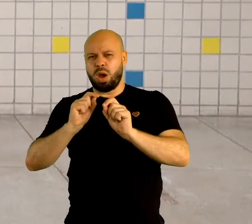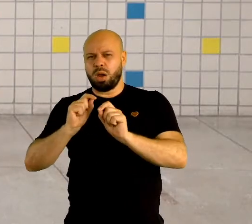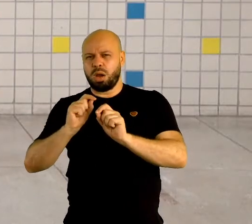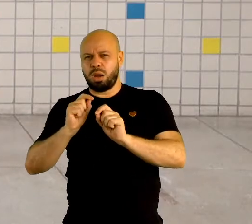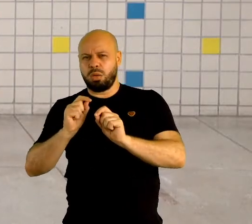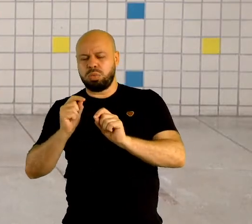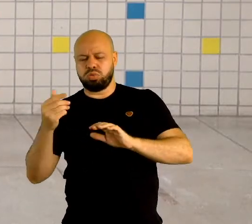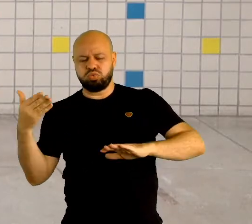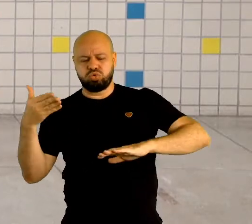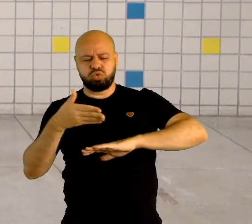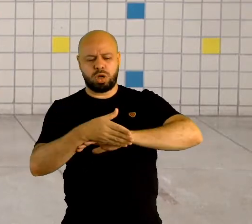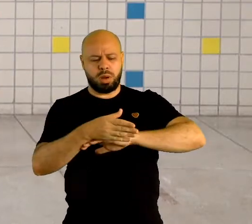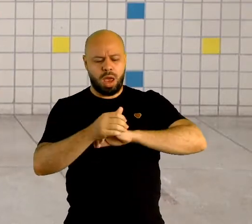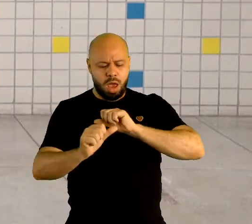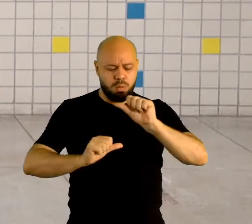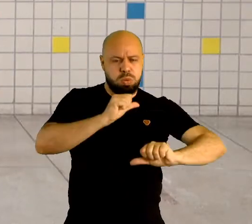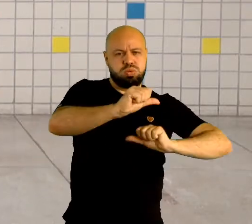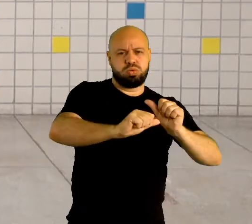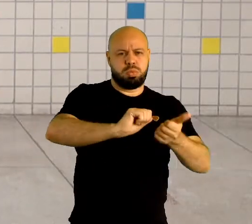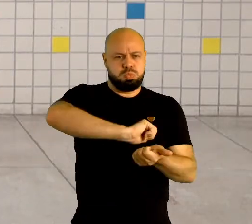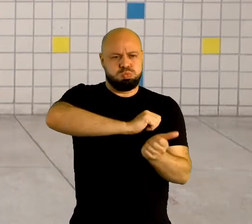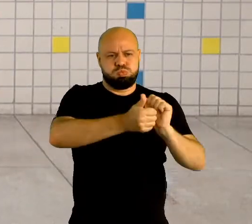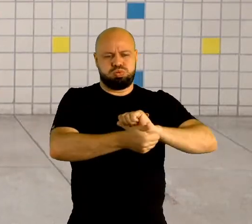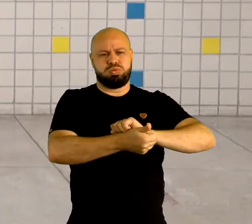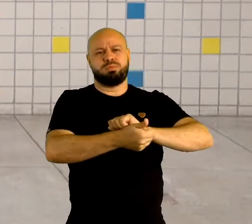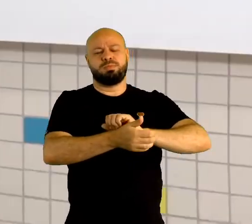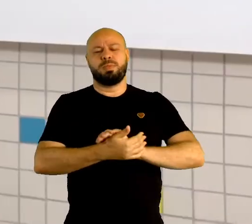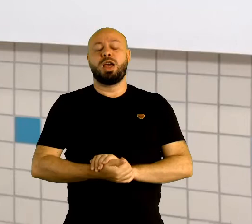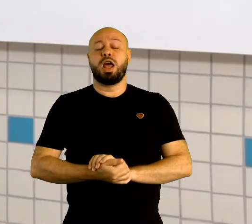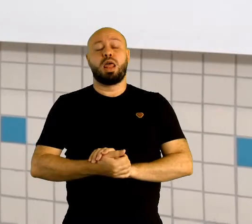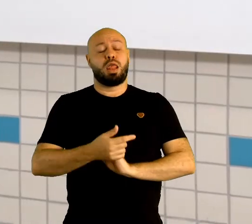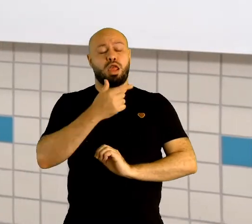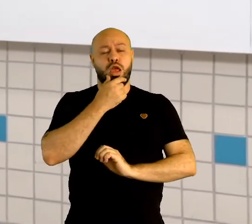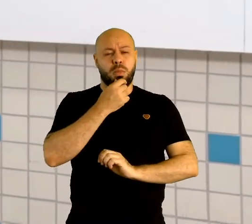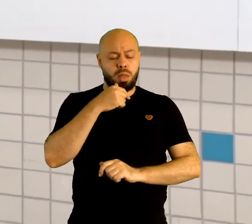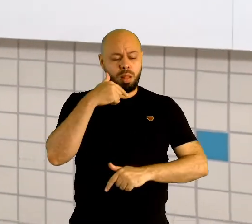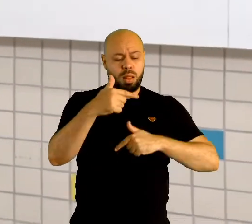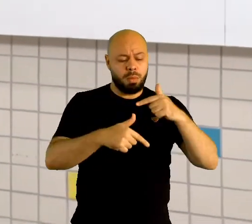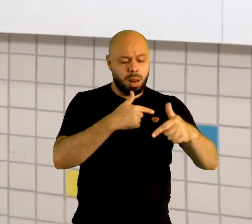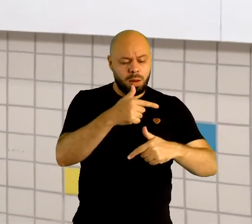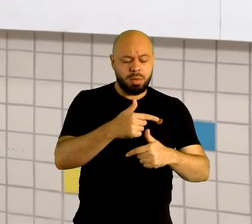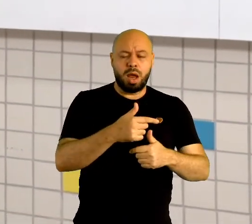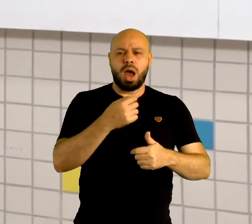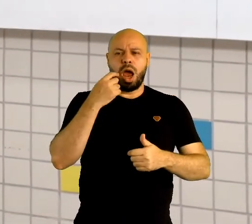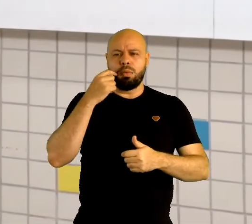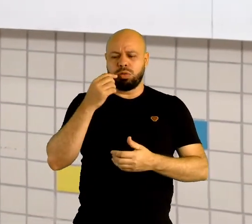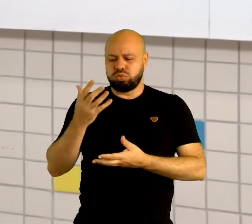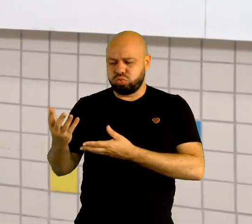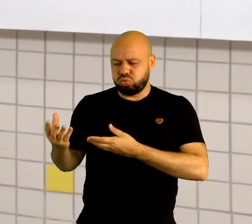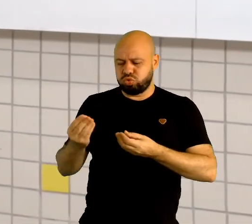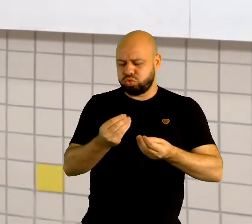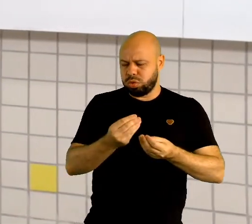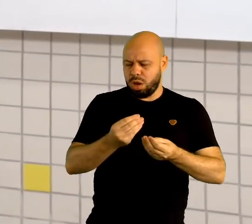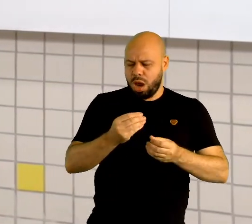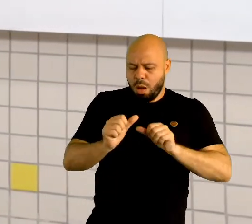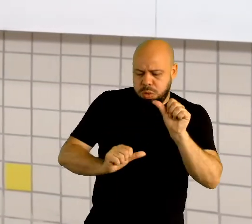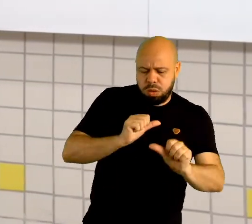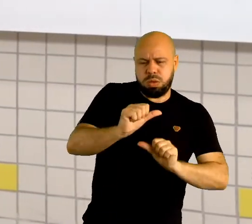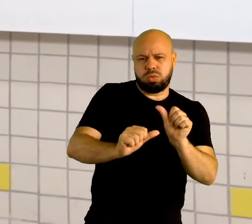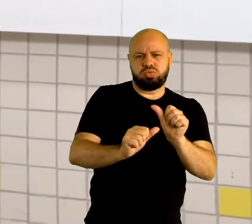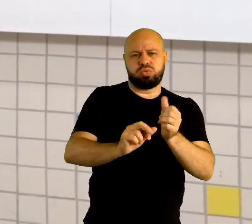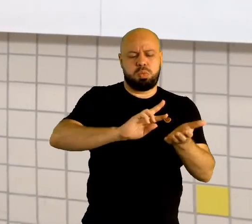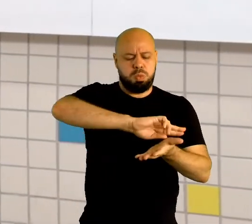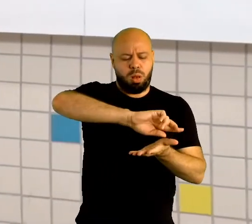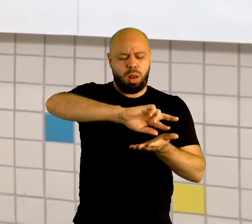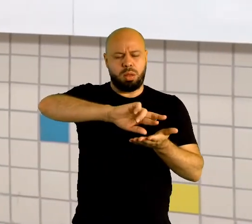não é? Lá nas indústrias, os funcionários e as máquinas, eles são responsáveis pela produção de